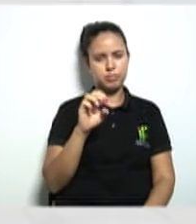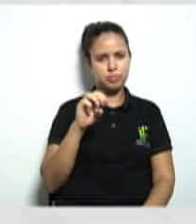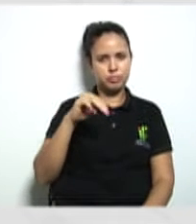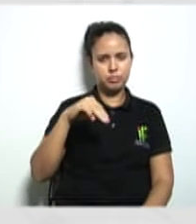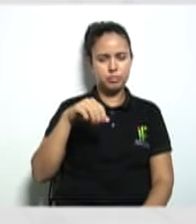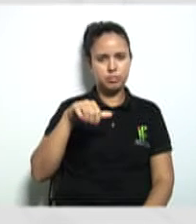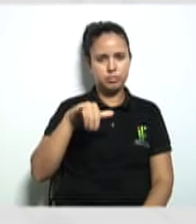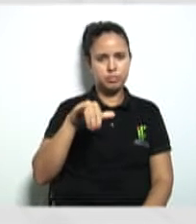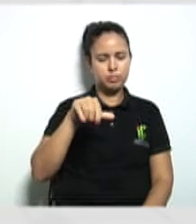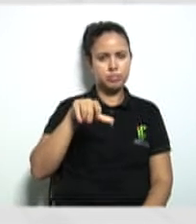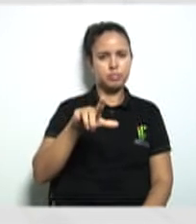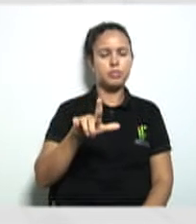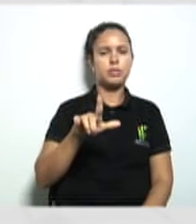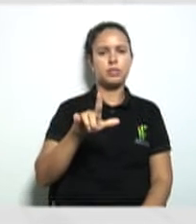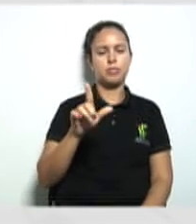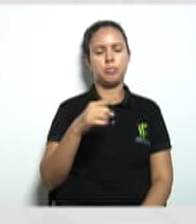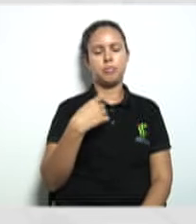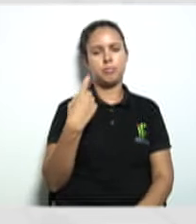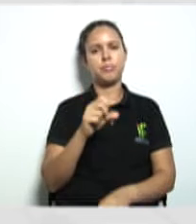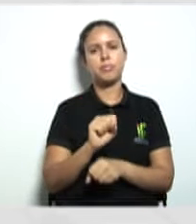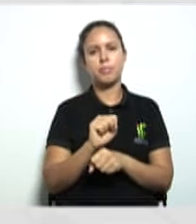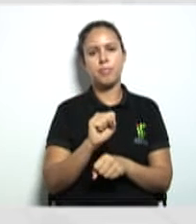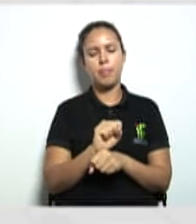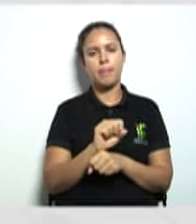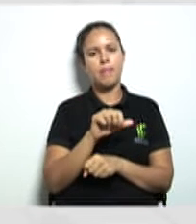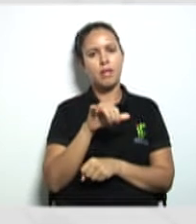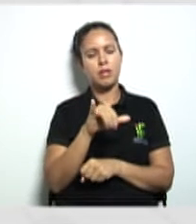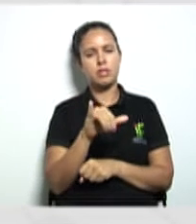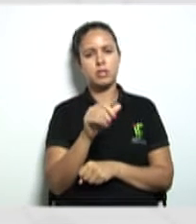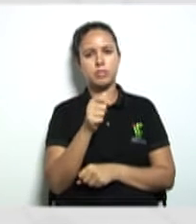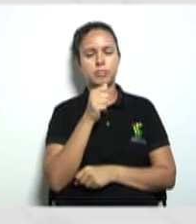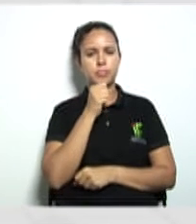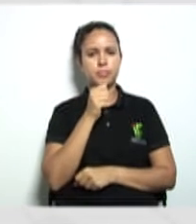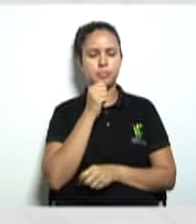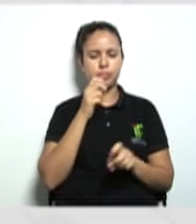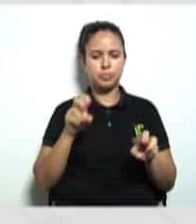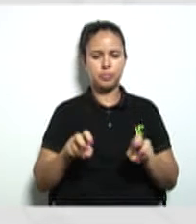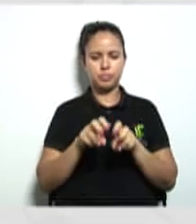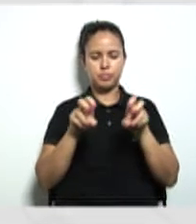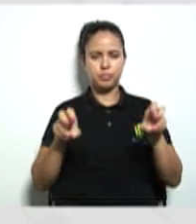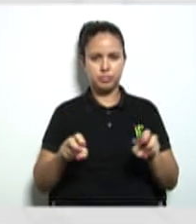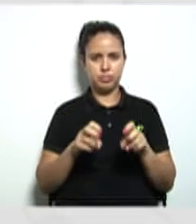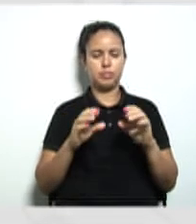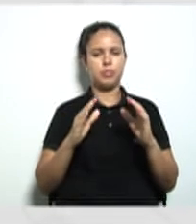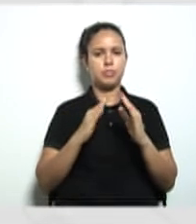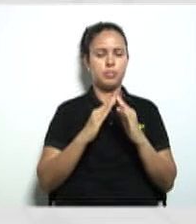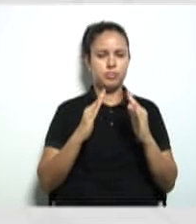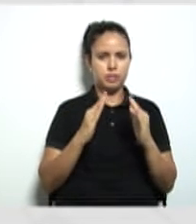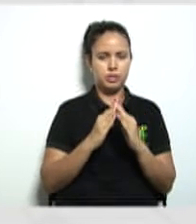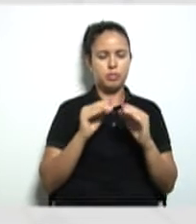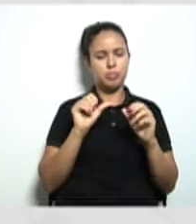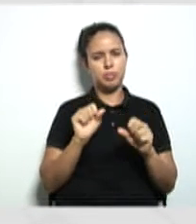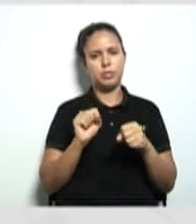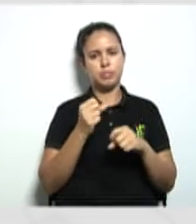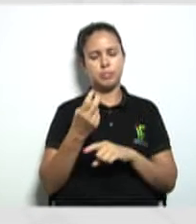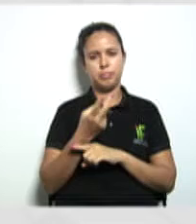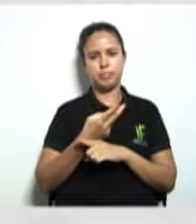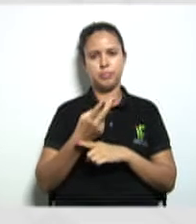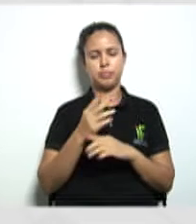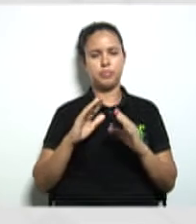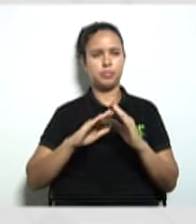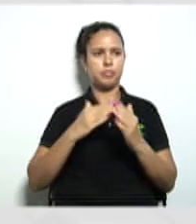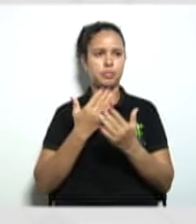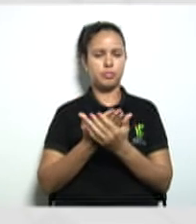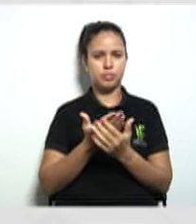E no caso, quem não tiver computador em casa, pode procurar a escola, um professor, a